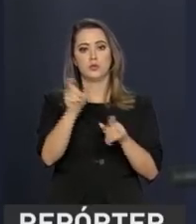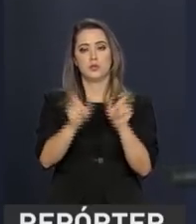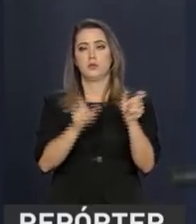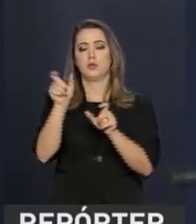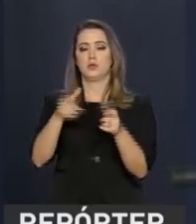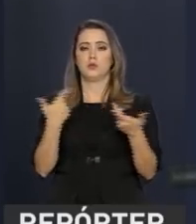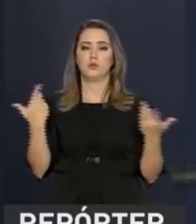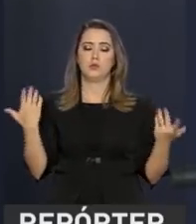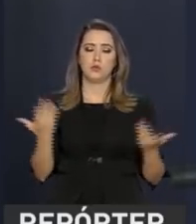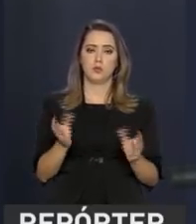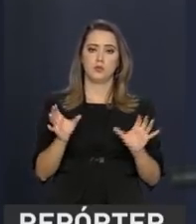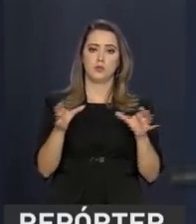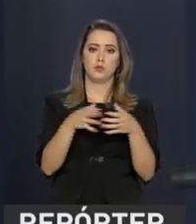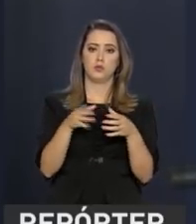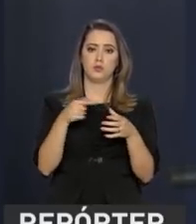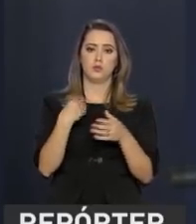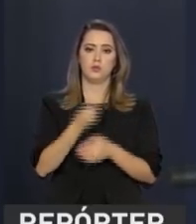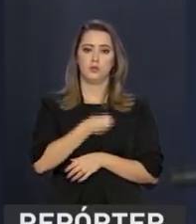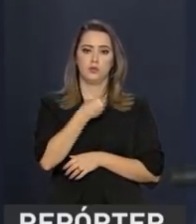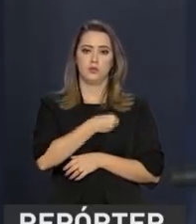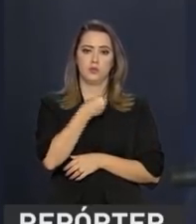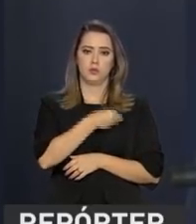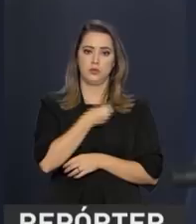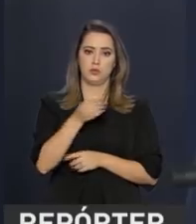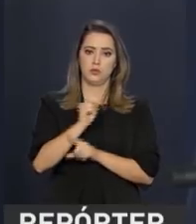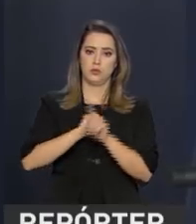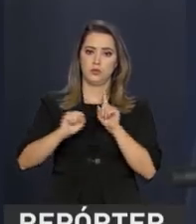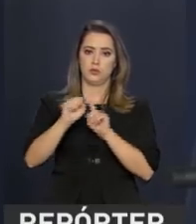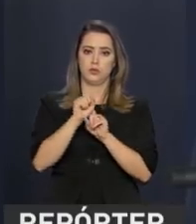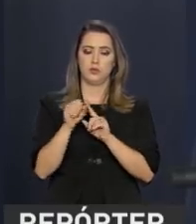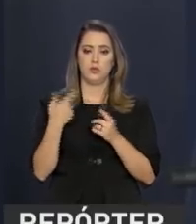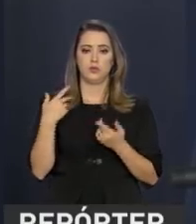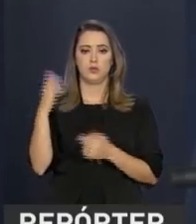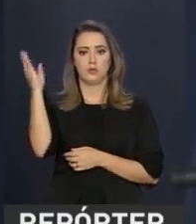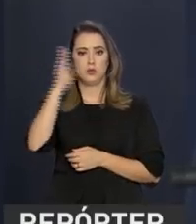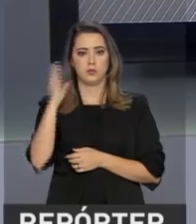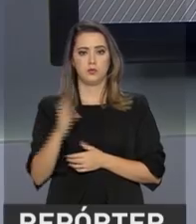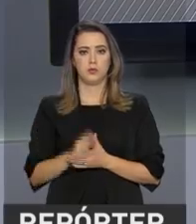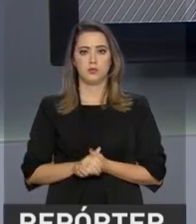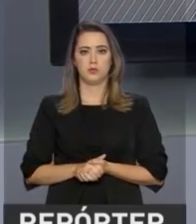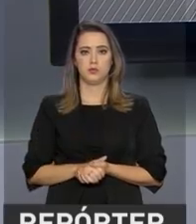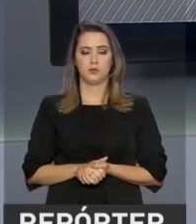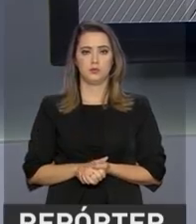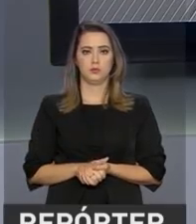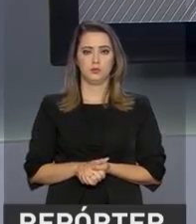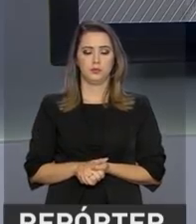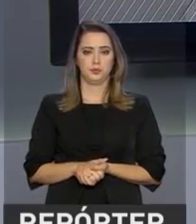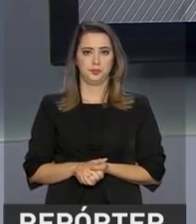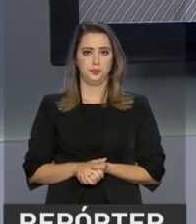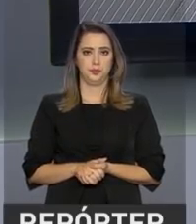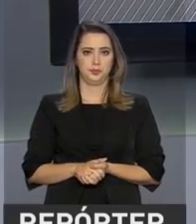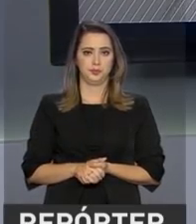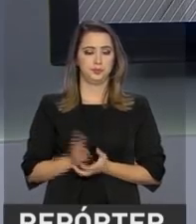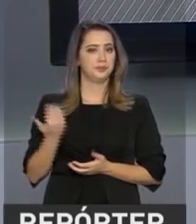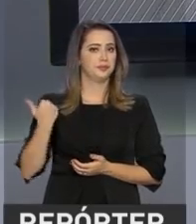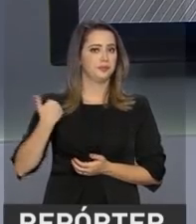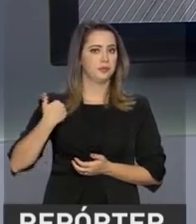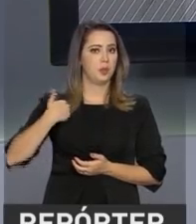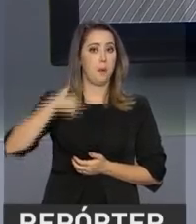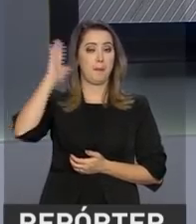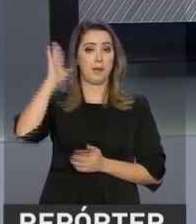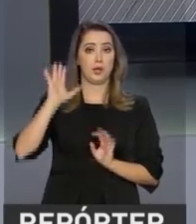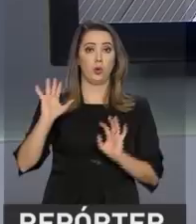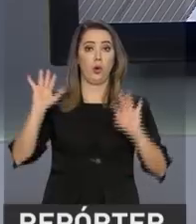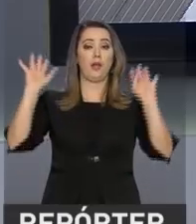pessoas na vida social brasileira. E o maior evento de máquinas para